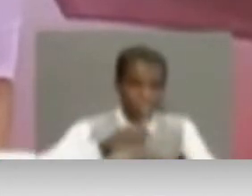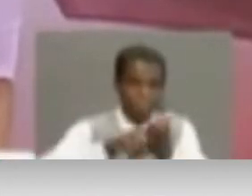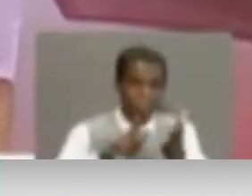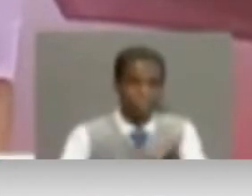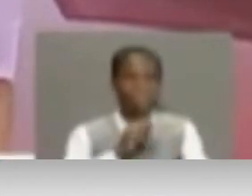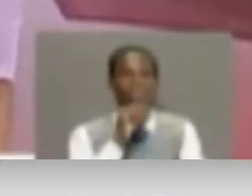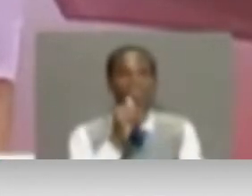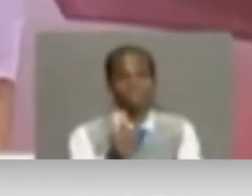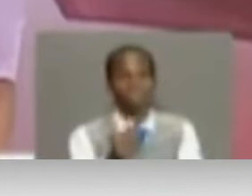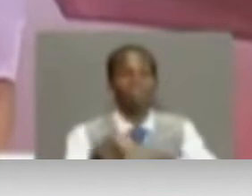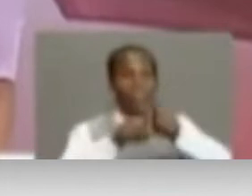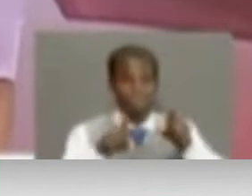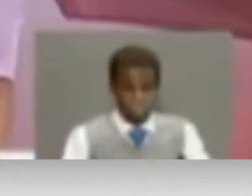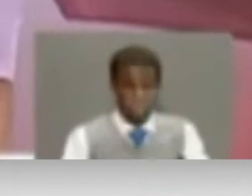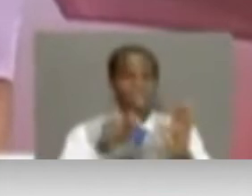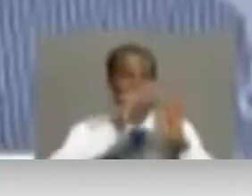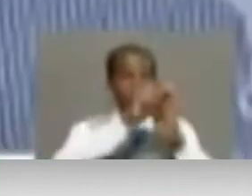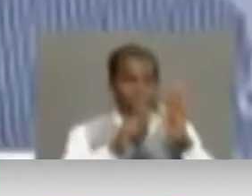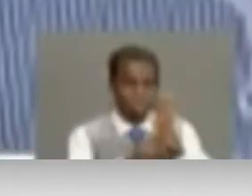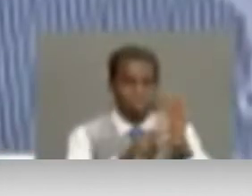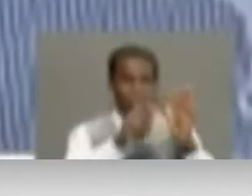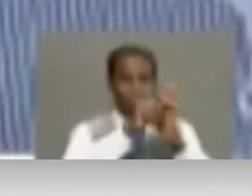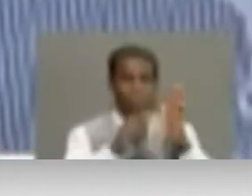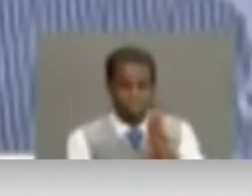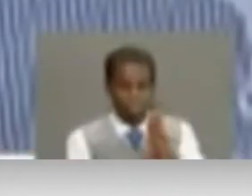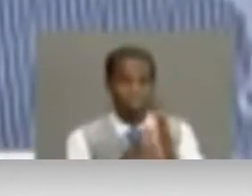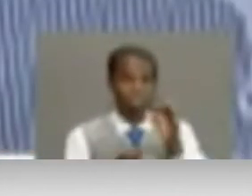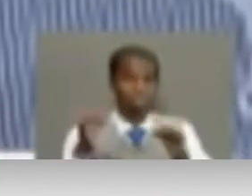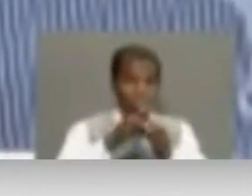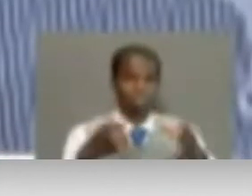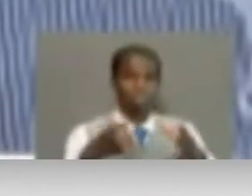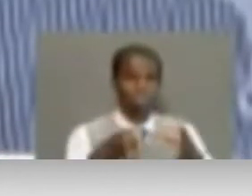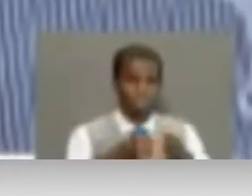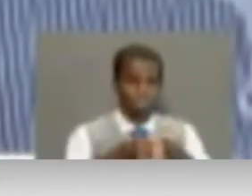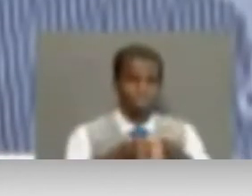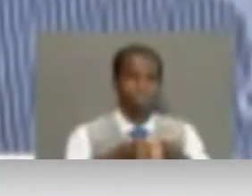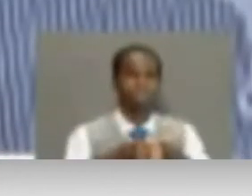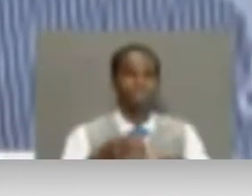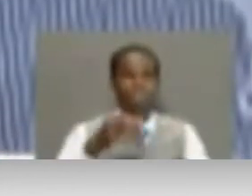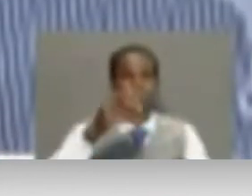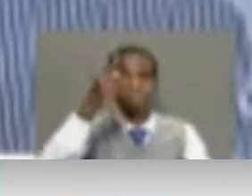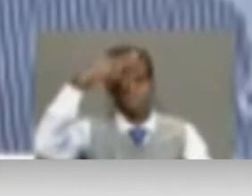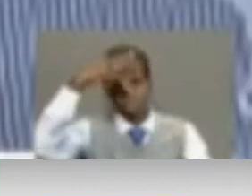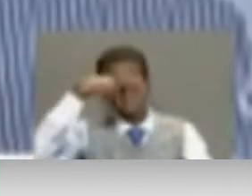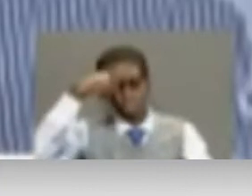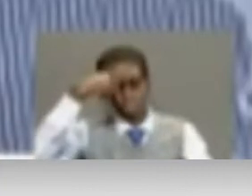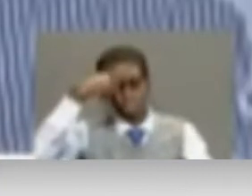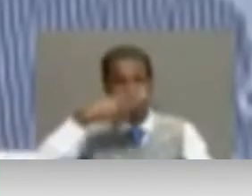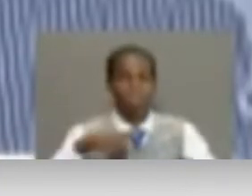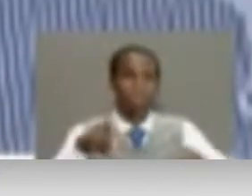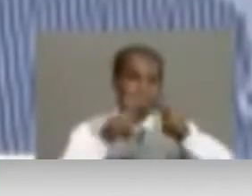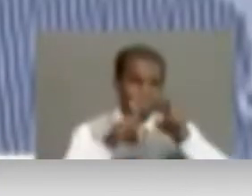infraconstitucional e até mesmo dos estatutos e regulamento a nível daquela força política. E mais, quem no fundo substituiu,